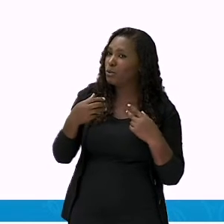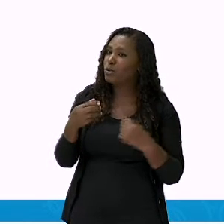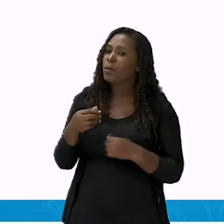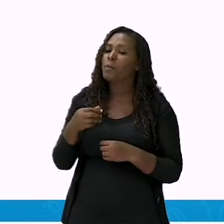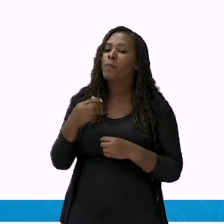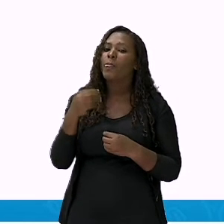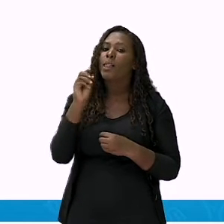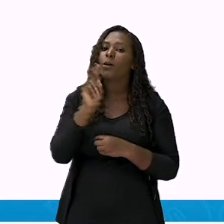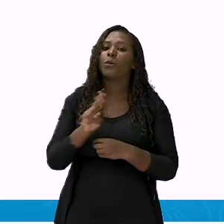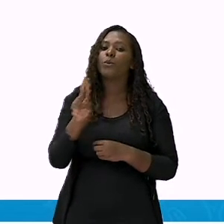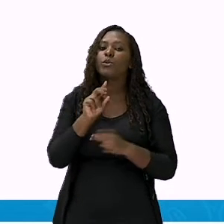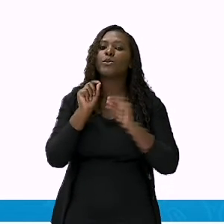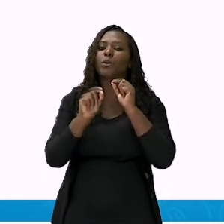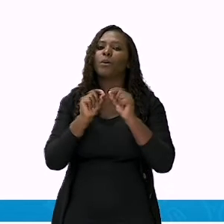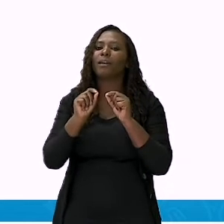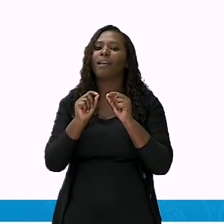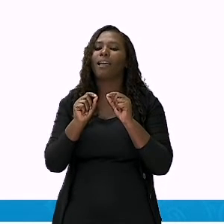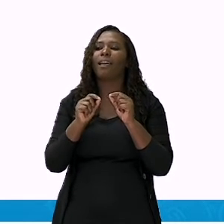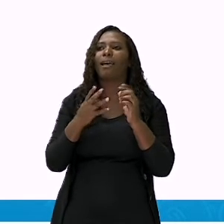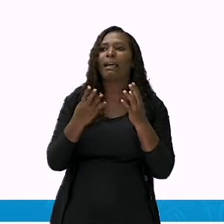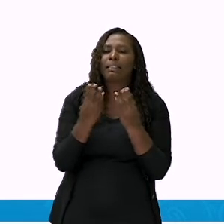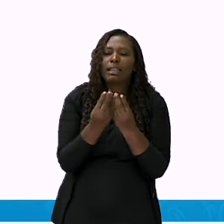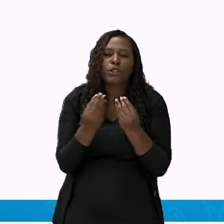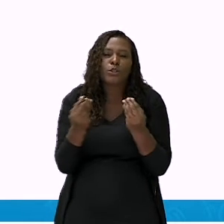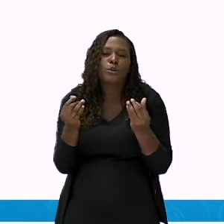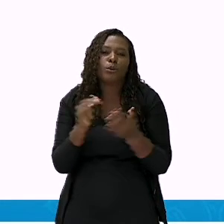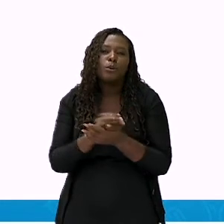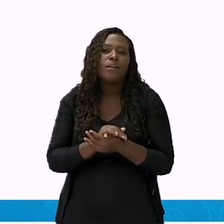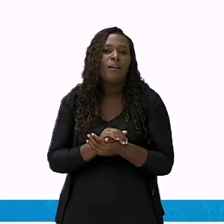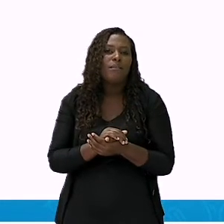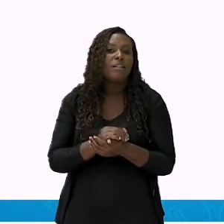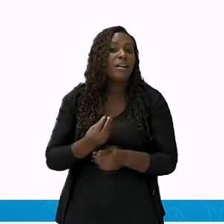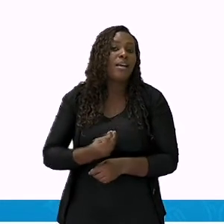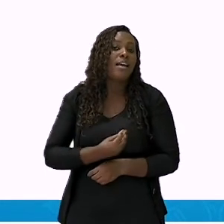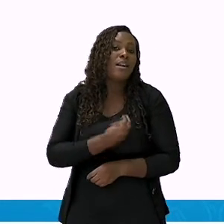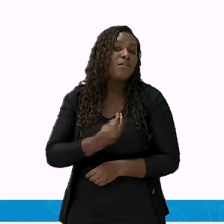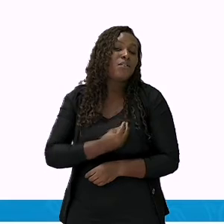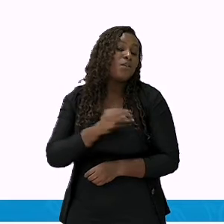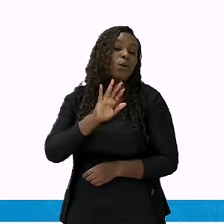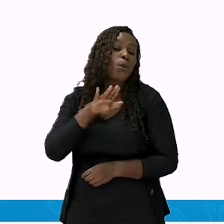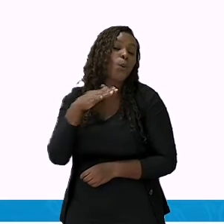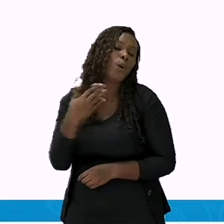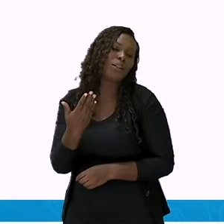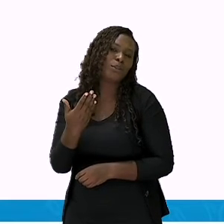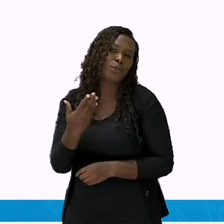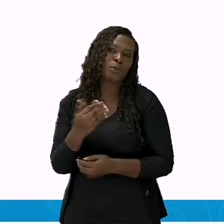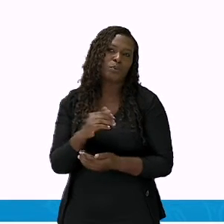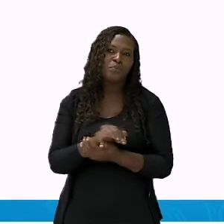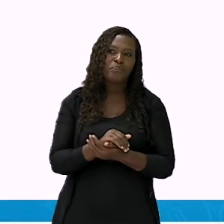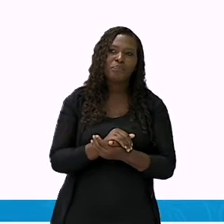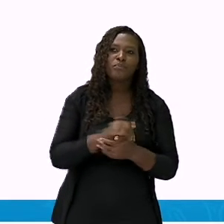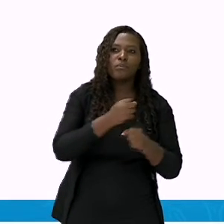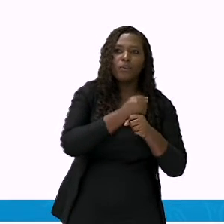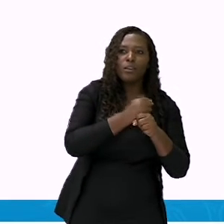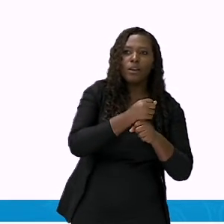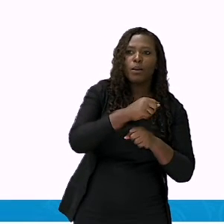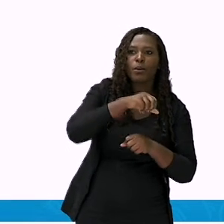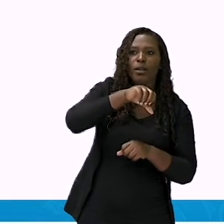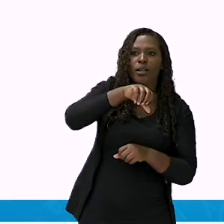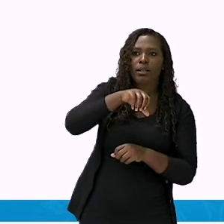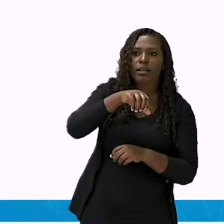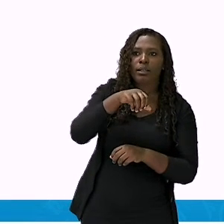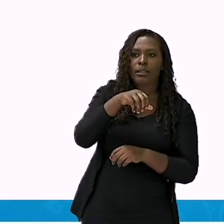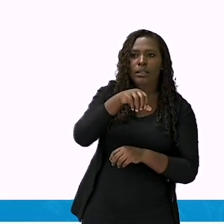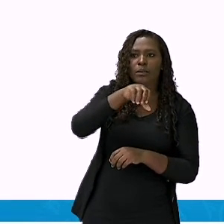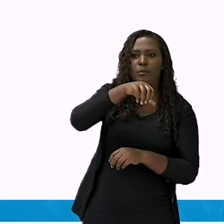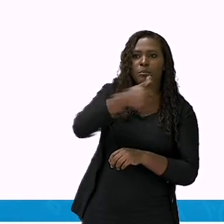Pollock, ele viveu de 1912 a 1956. Ele foi um pintor norte-americano e importante artista